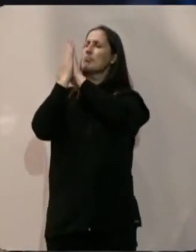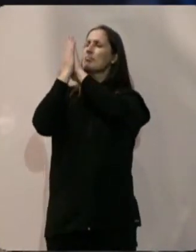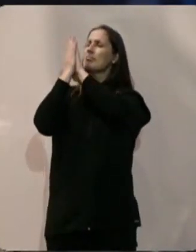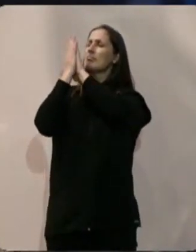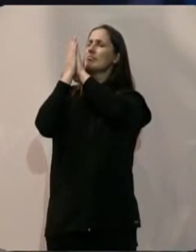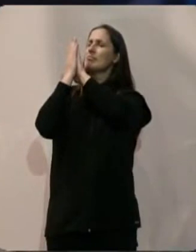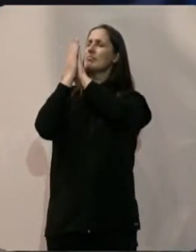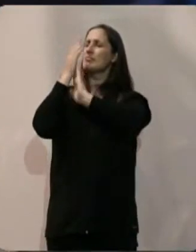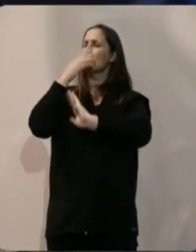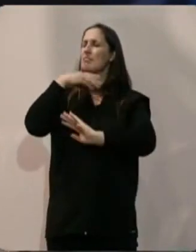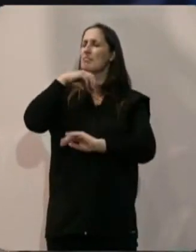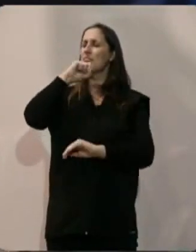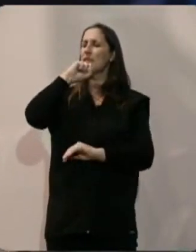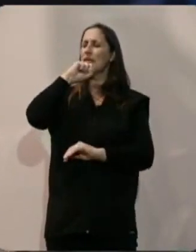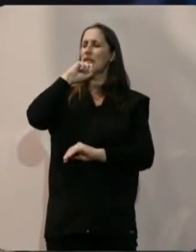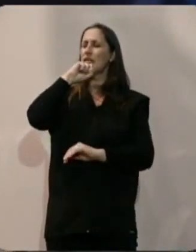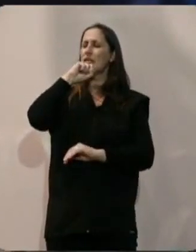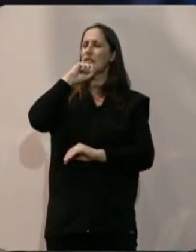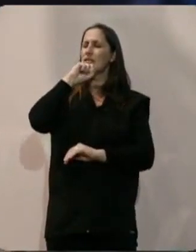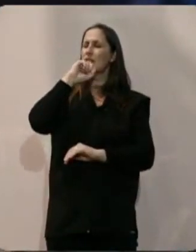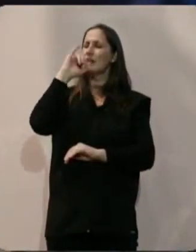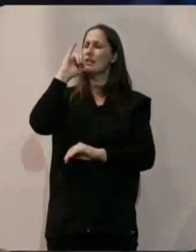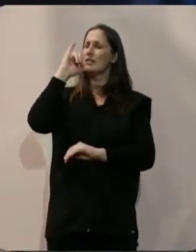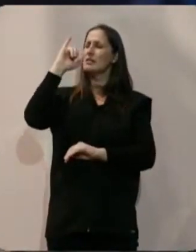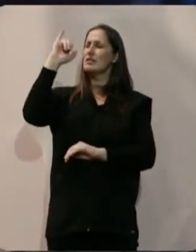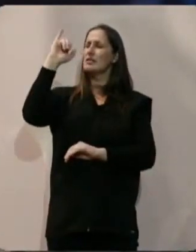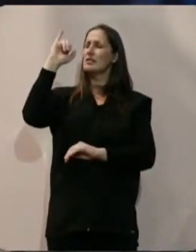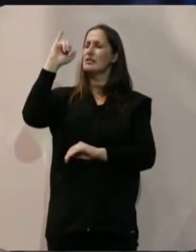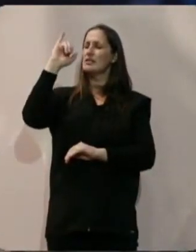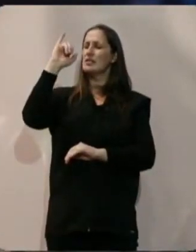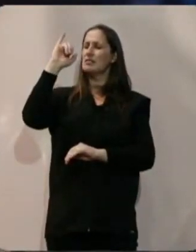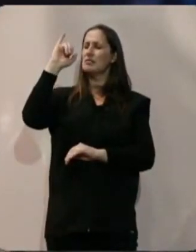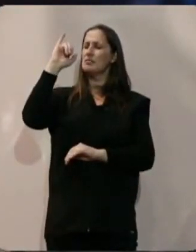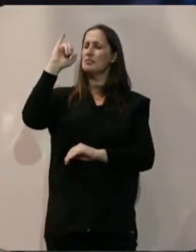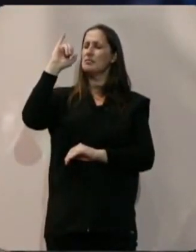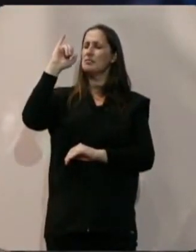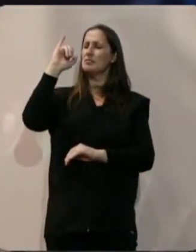Pai, queremos dizer para o Senhor quem somos: